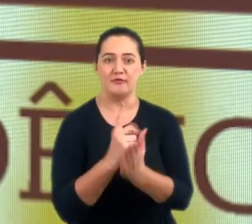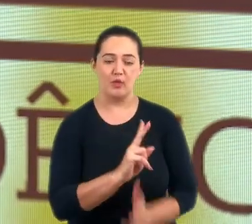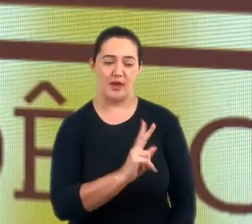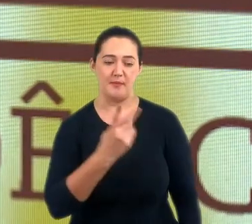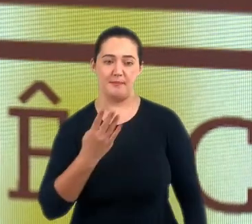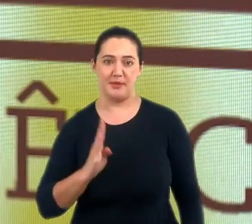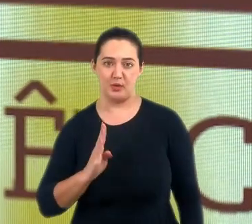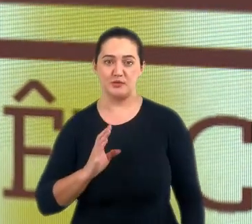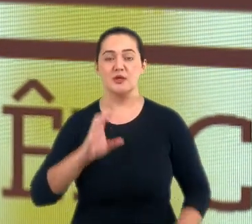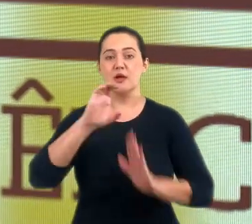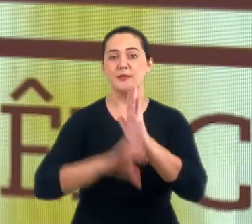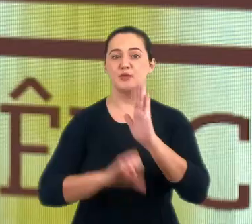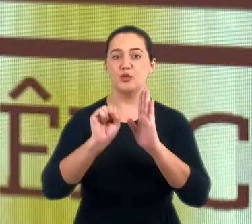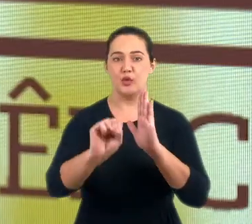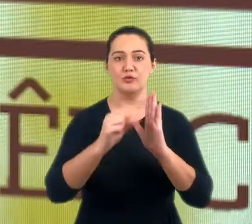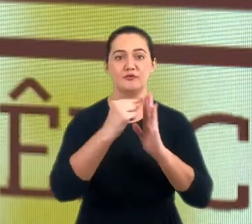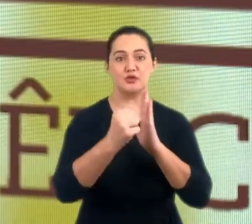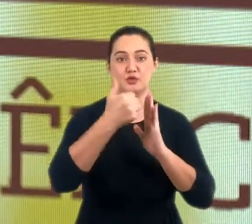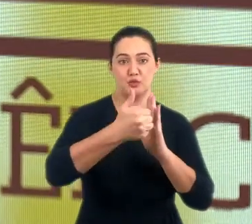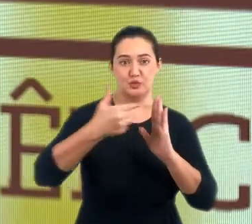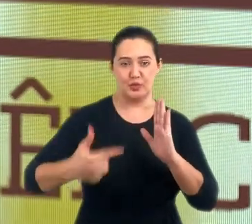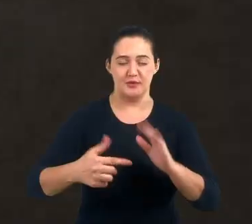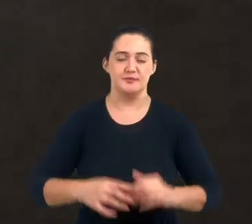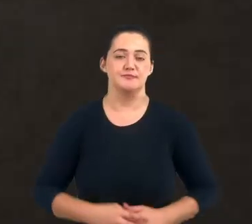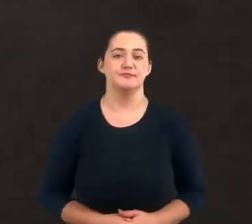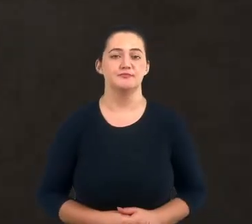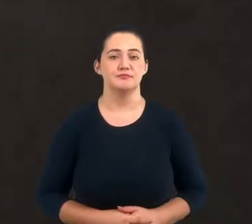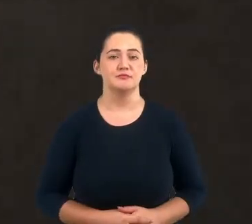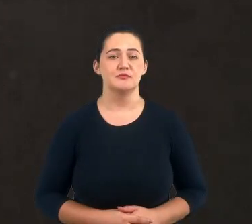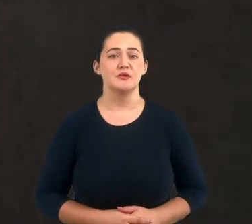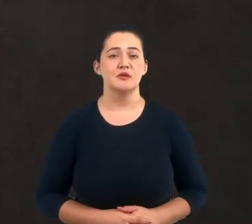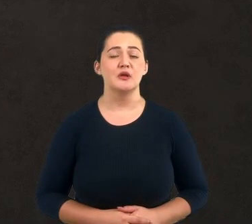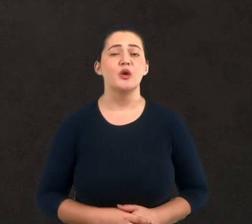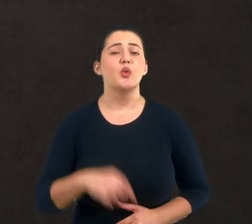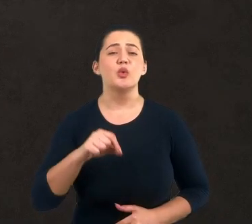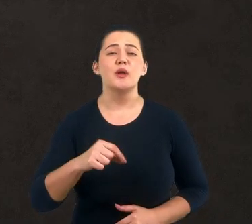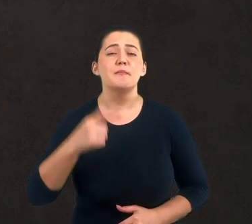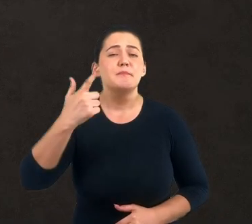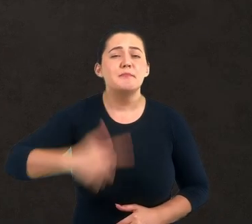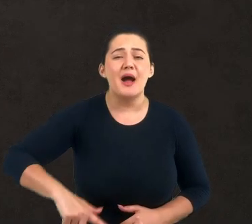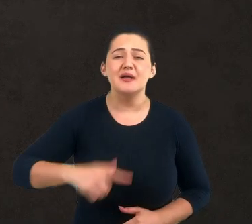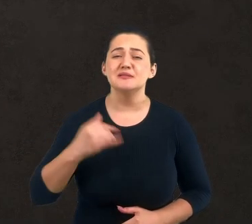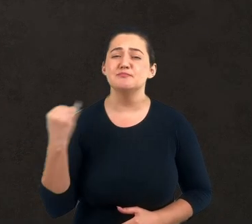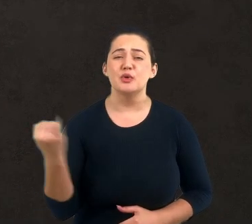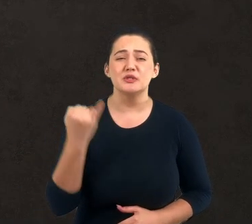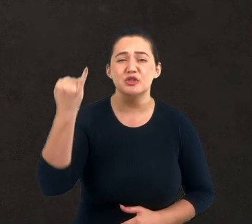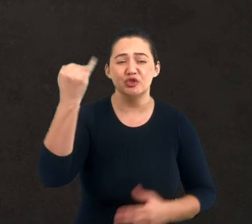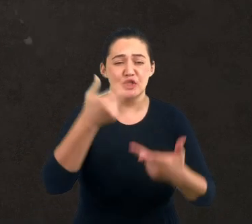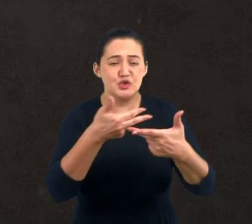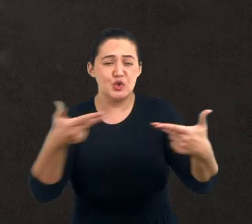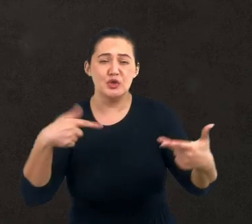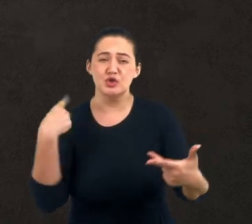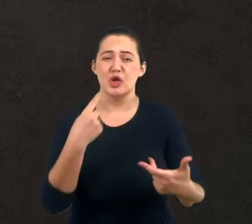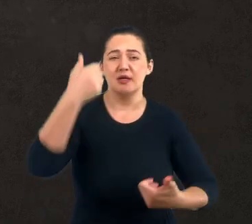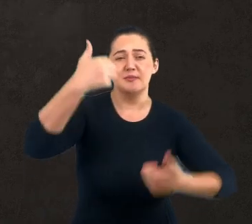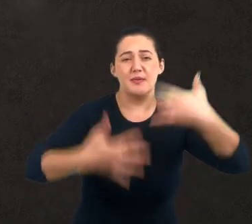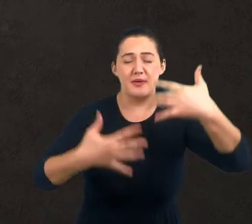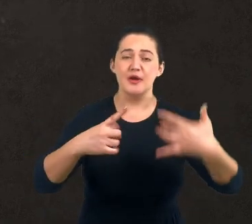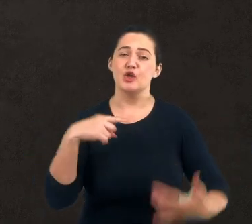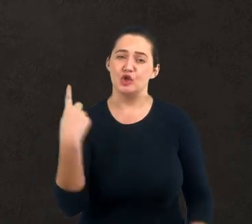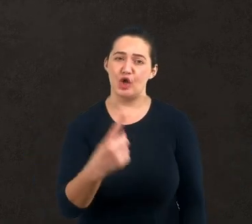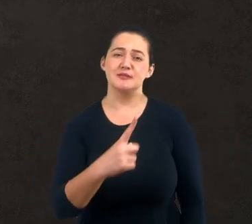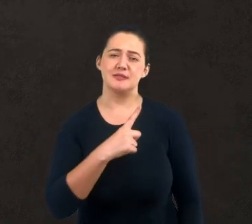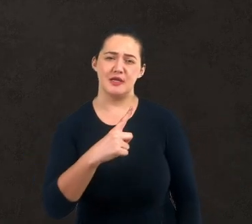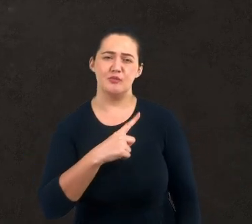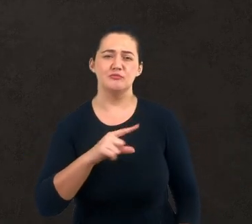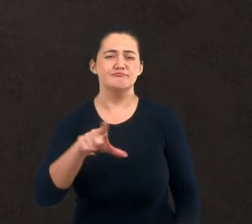capítulo 8, versículos 1 e 2, que eu vou ler para você. Ora, o essencial das coisas que estamos dizendo é que temos